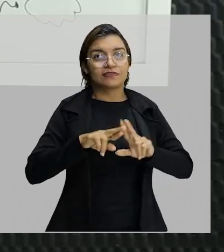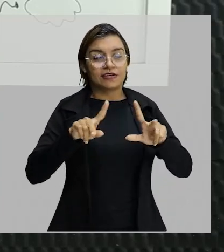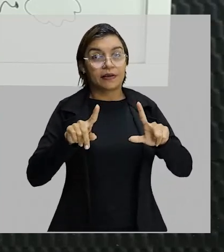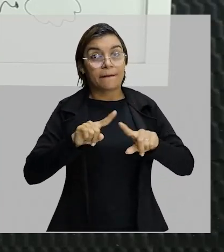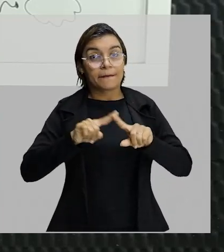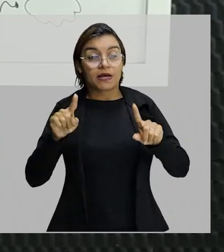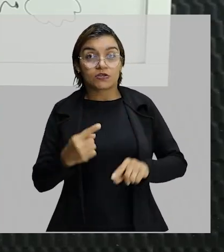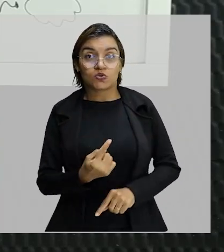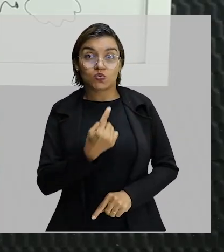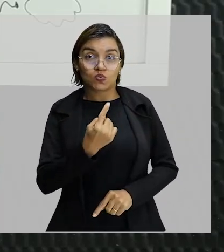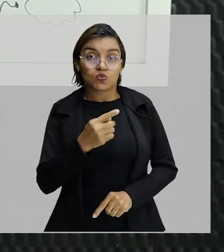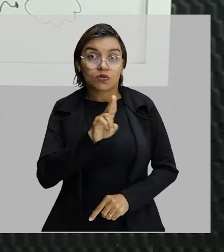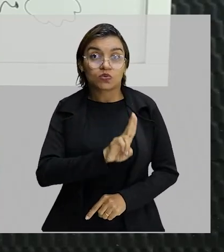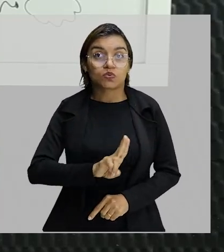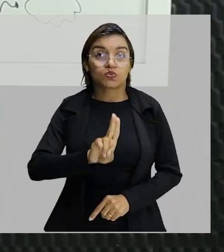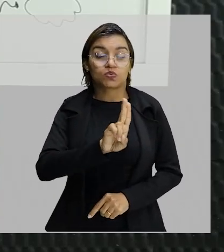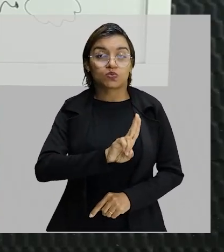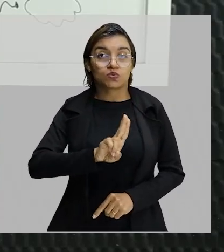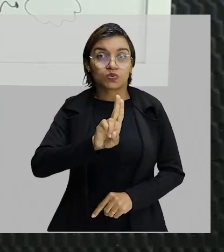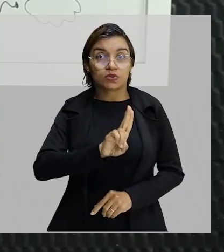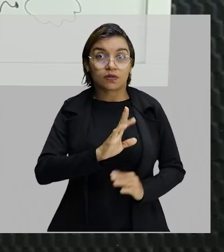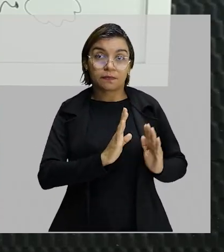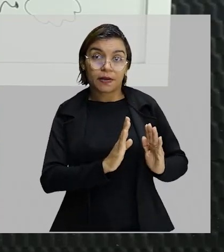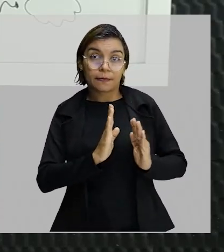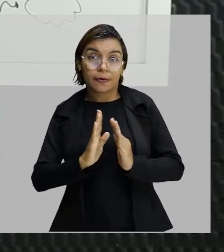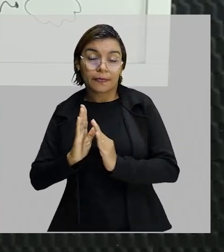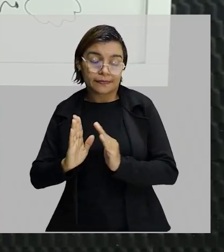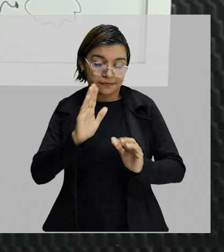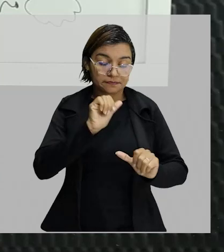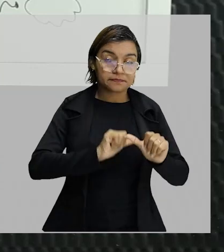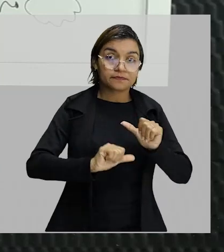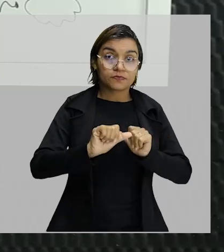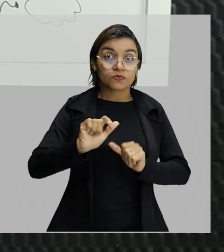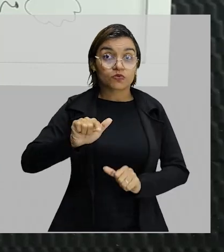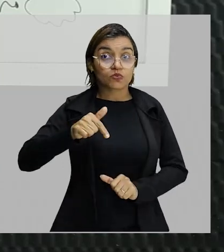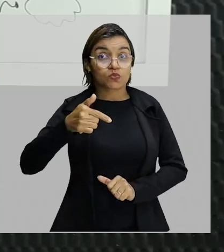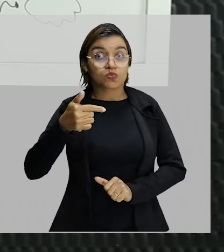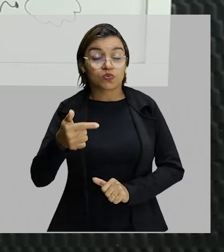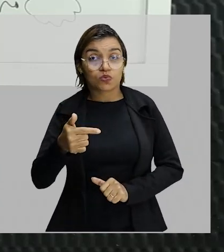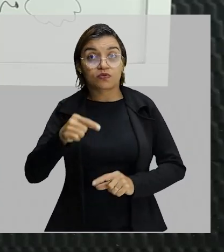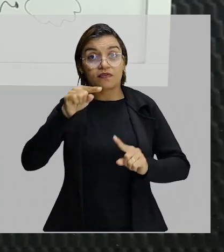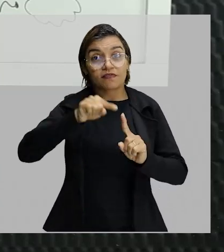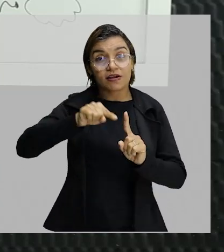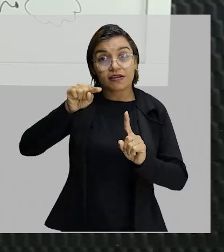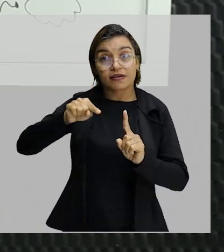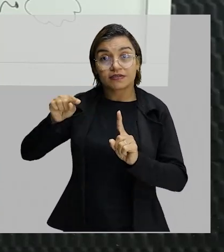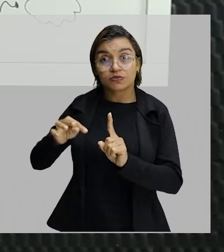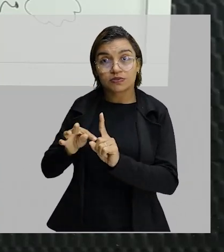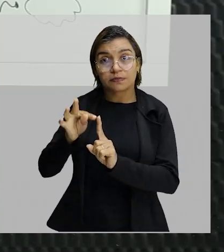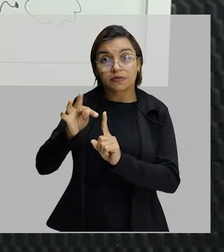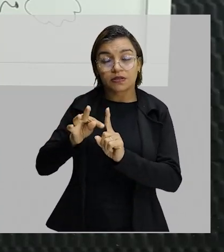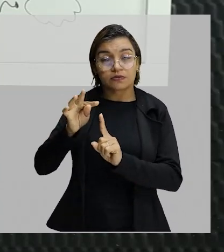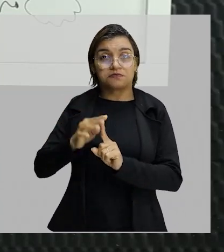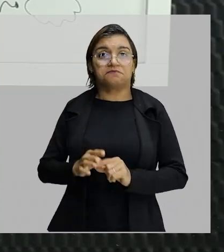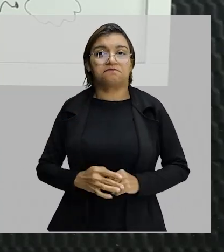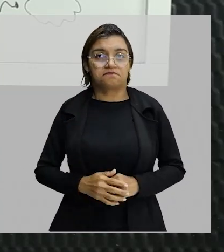é utilizado para a mudança de estado e o outro é utilizado para a variação da temperatura. Na